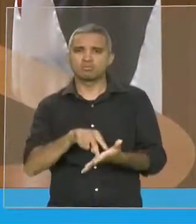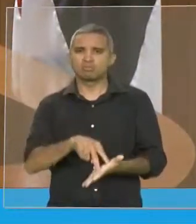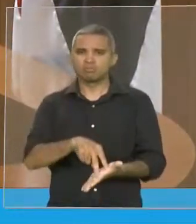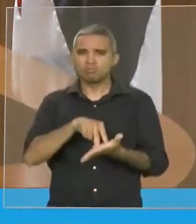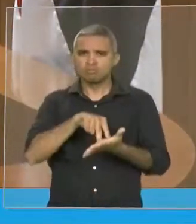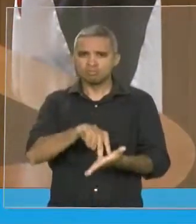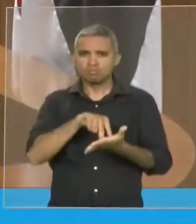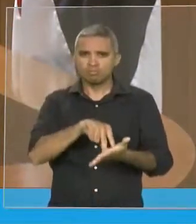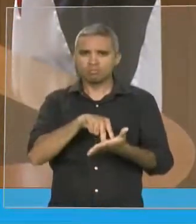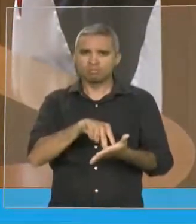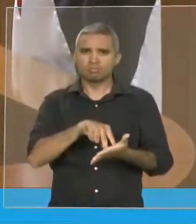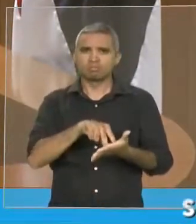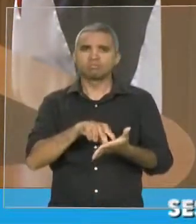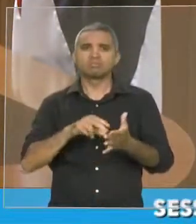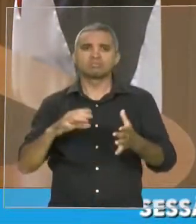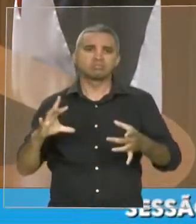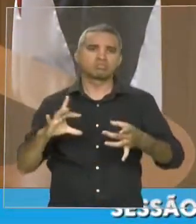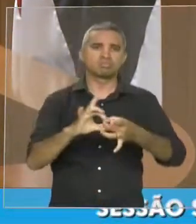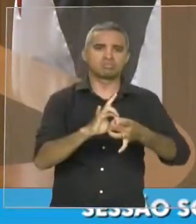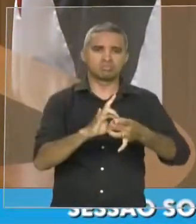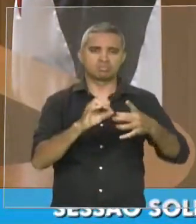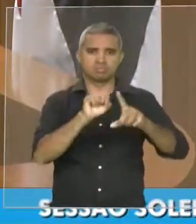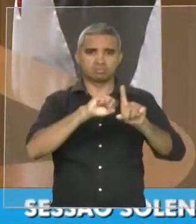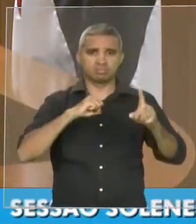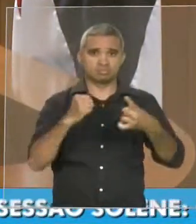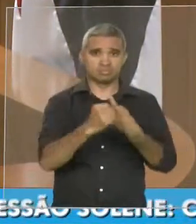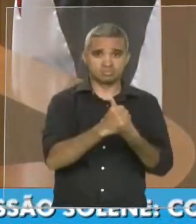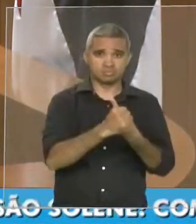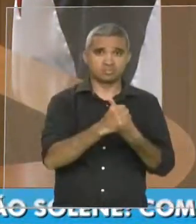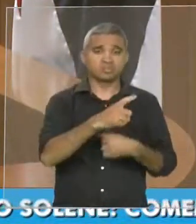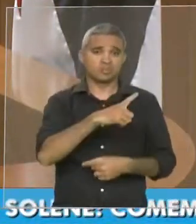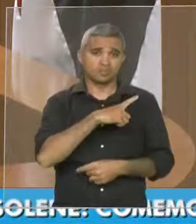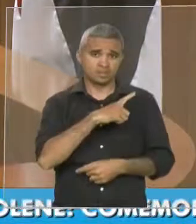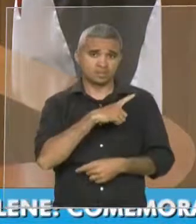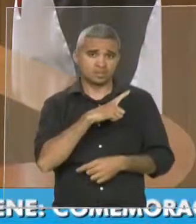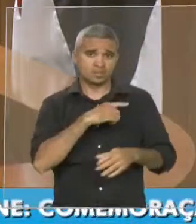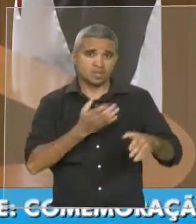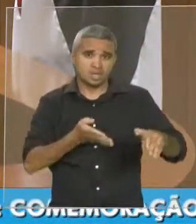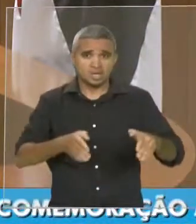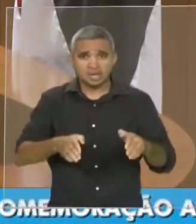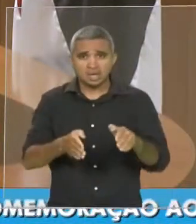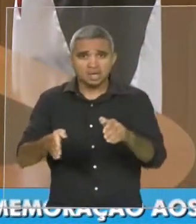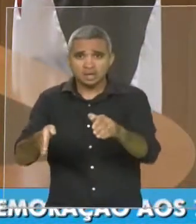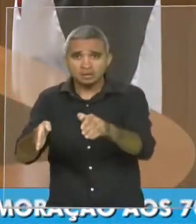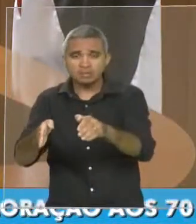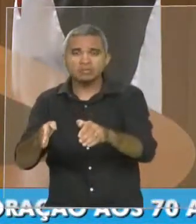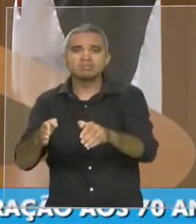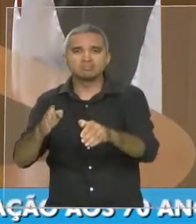de aproximação com a sociedade, caminho considerado irreversível.